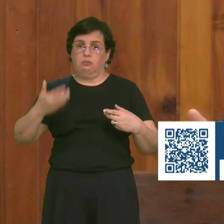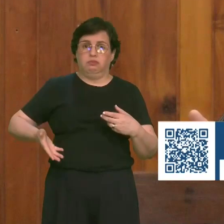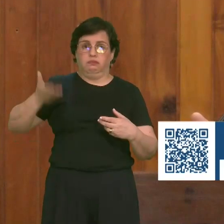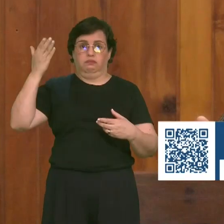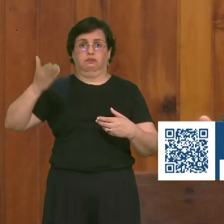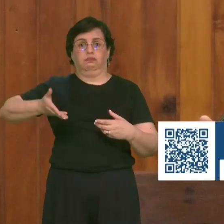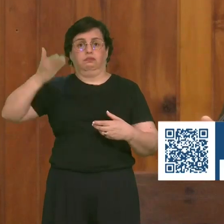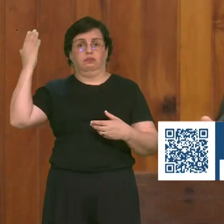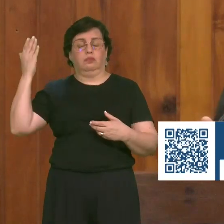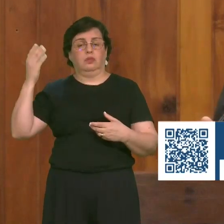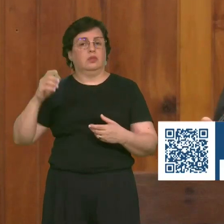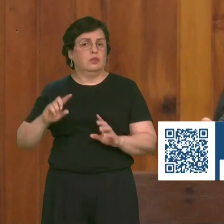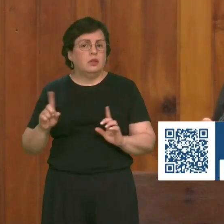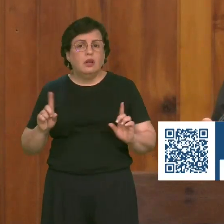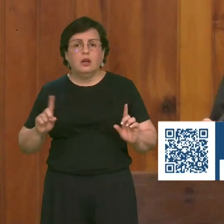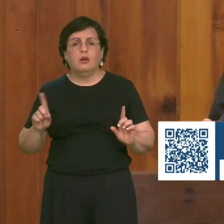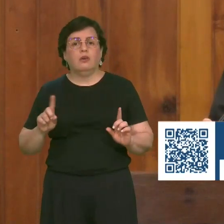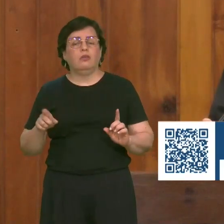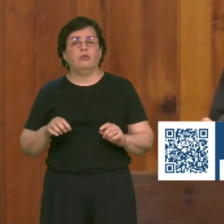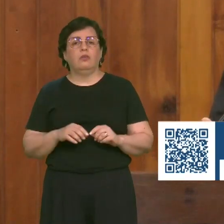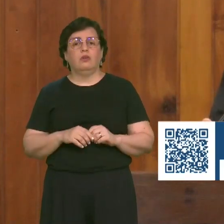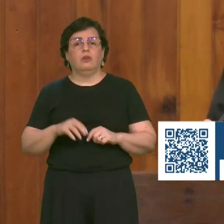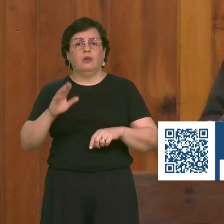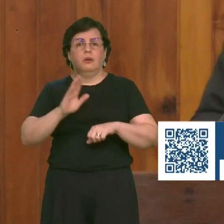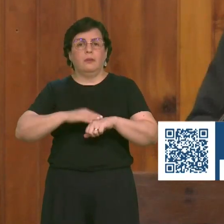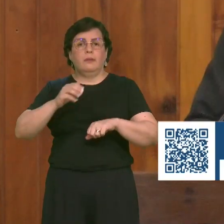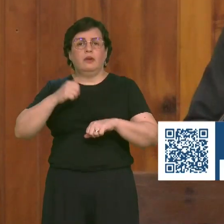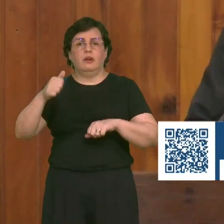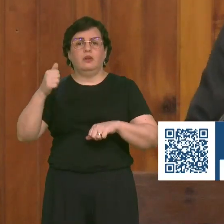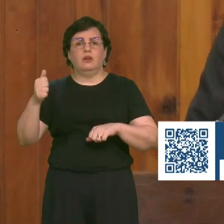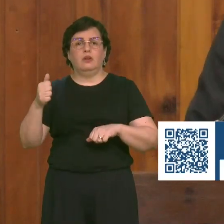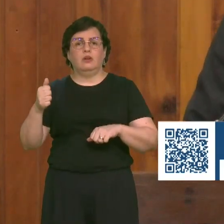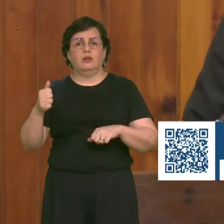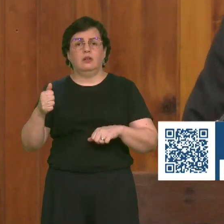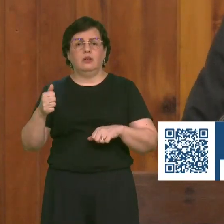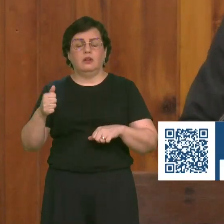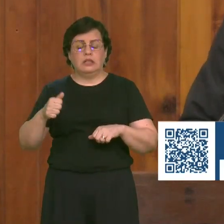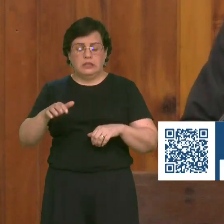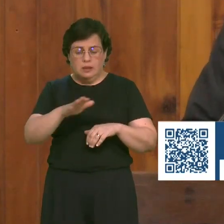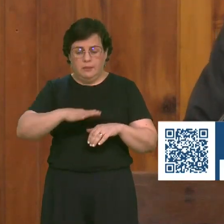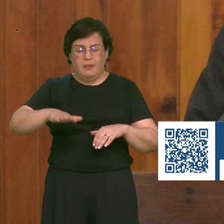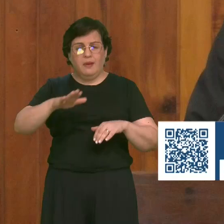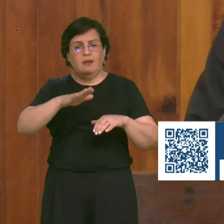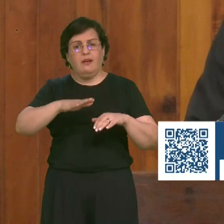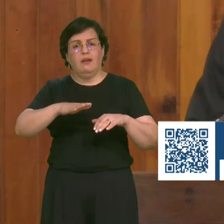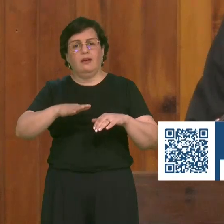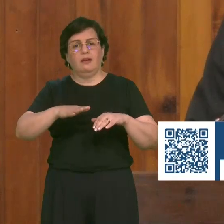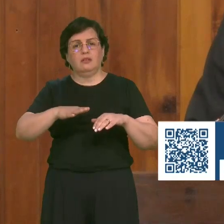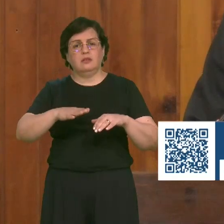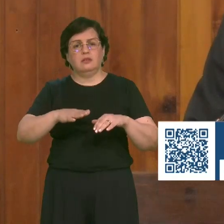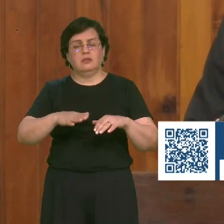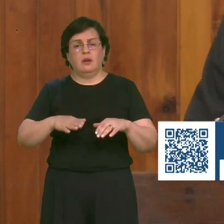é são melhorias na infraestrutura na parte de mobiliário é para